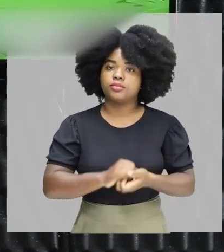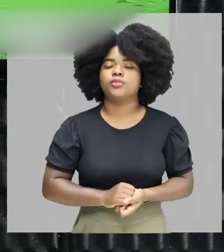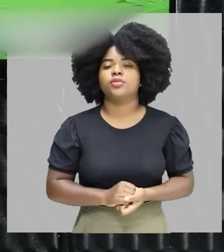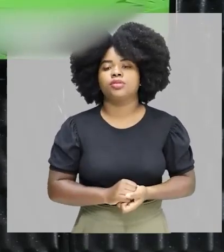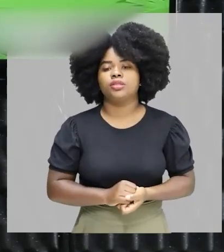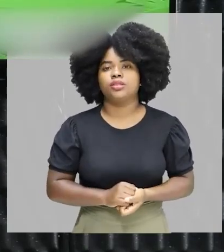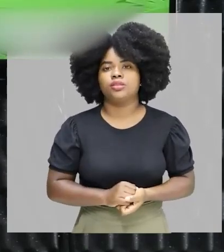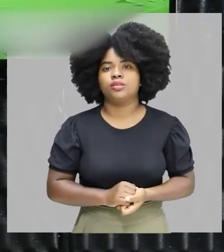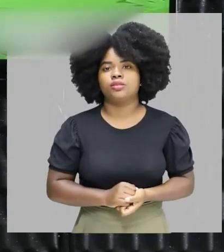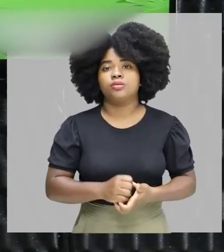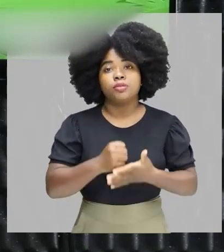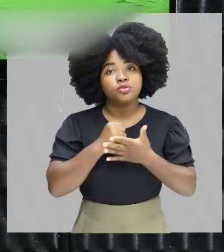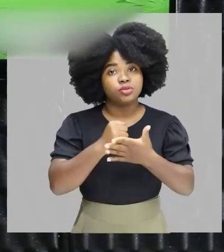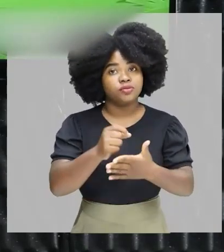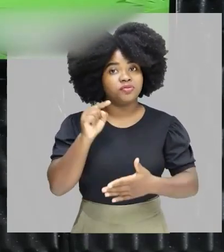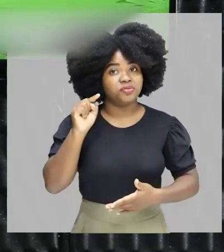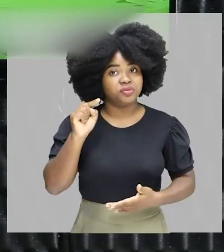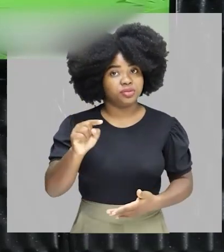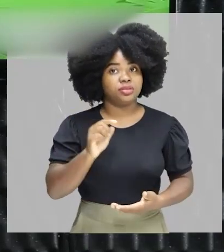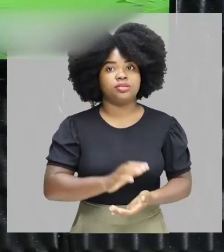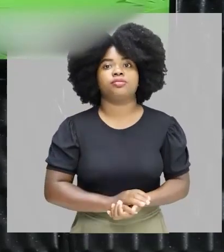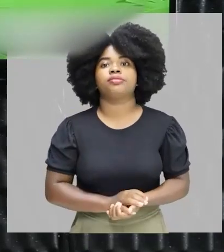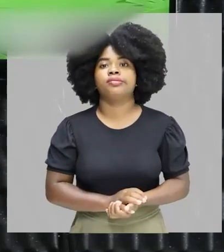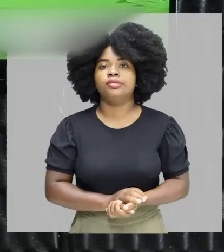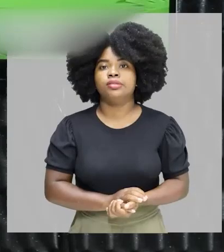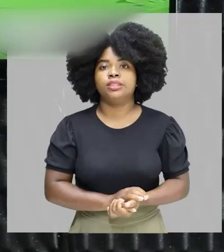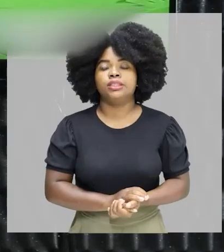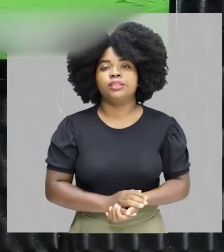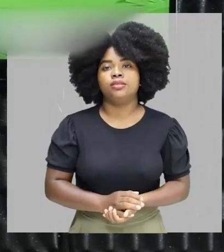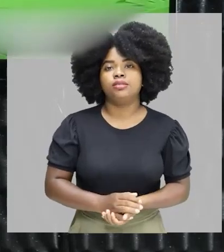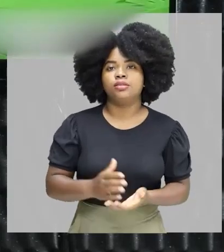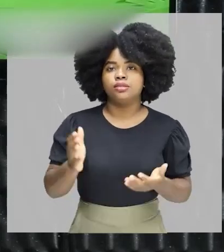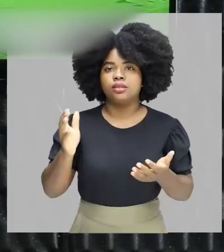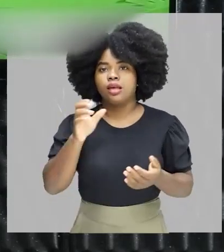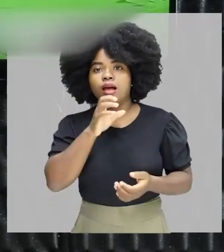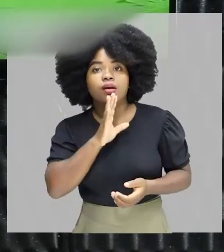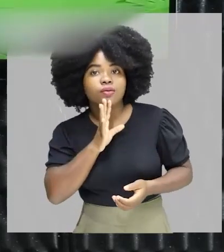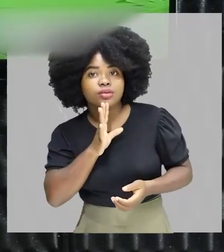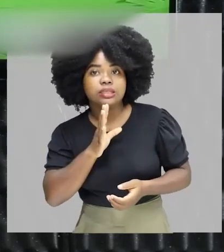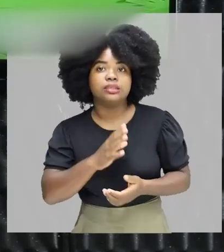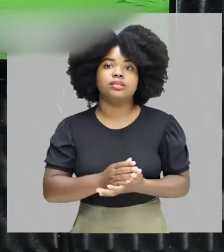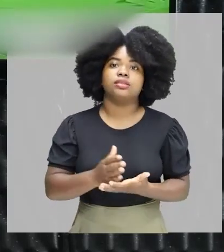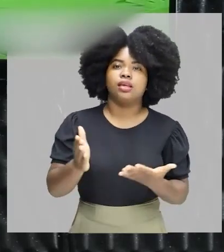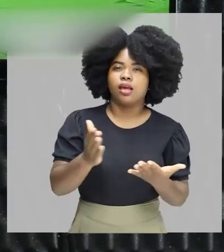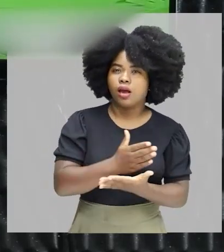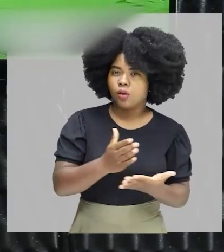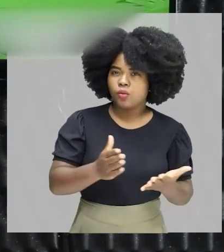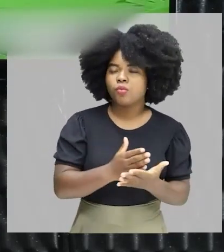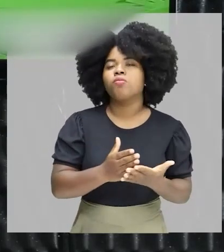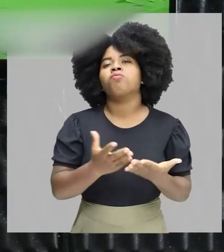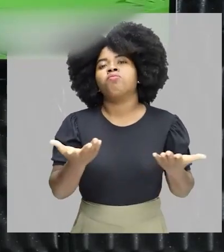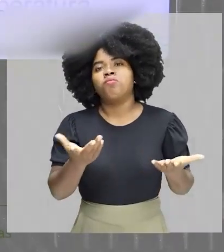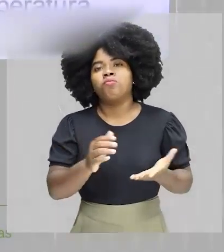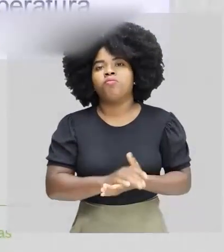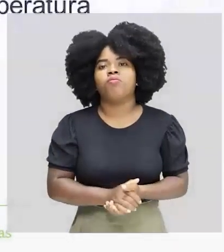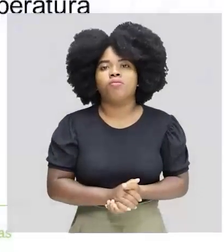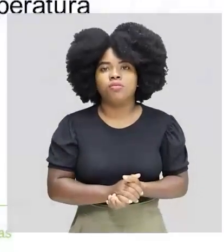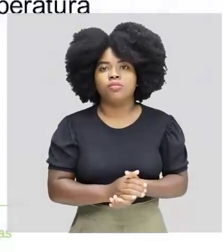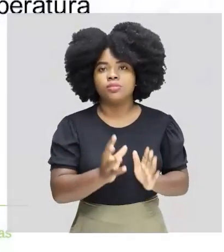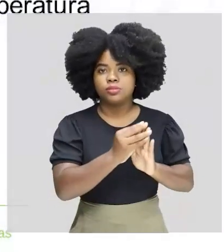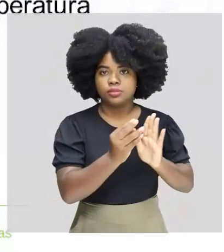ficar mais preparados para fazer o Enem 2022. Bom, hoje na aula de Química,